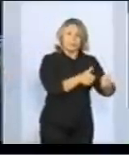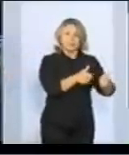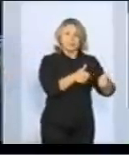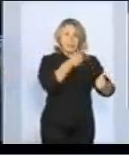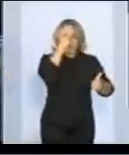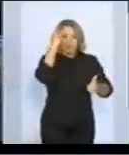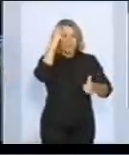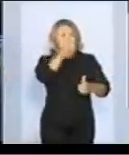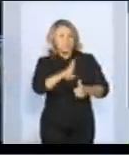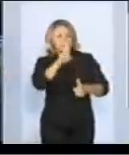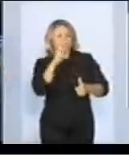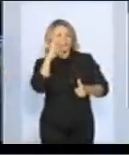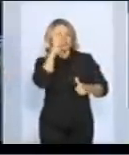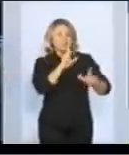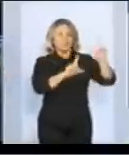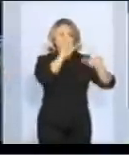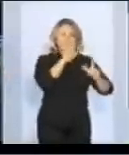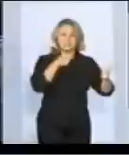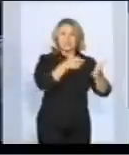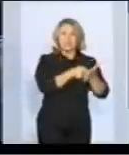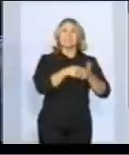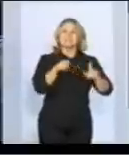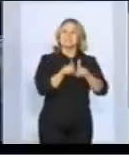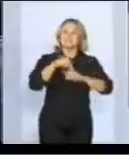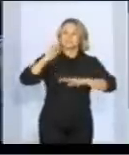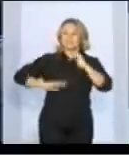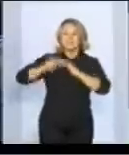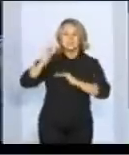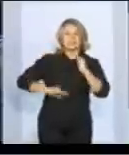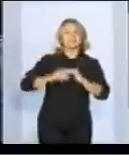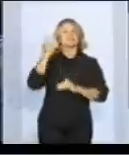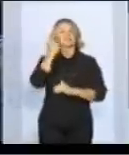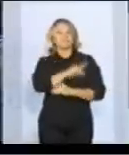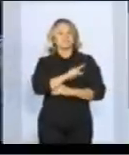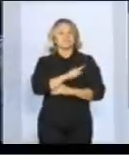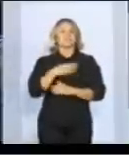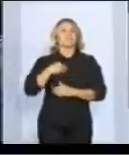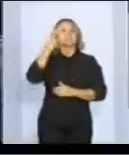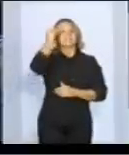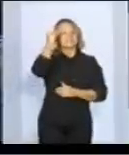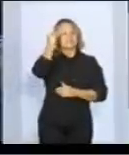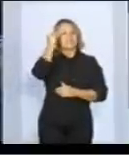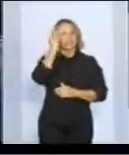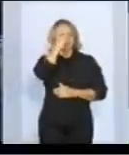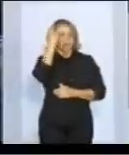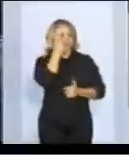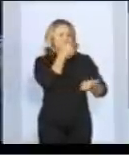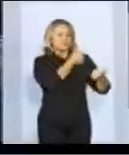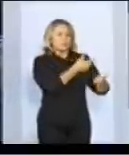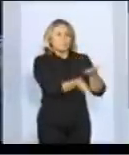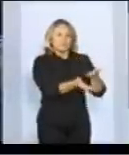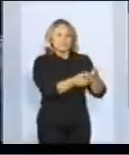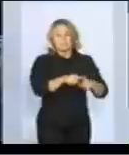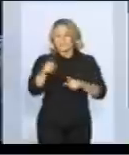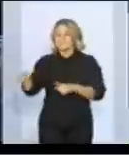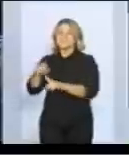os trabalhadores eventualmente ganhassem, eu poderia chegar à conclusão de que, ok, alguém está perdendo, mas o agregado da sociedade está ganhando.